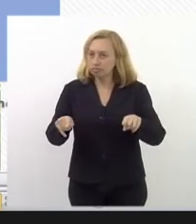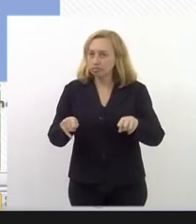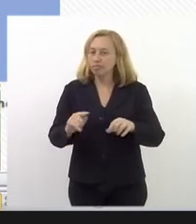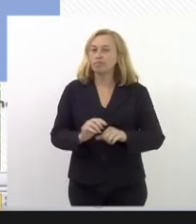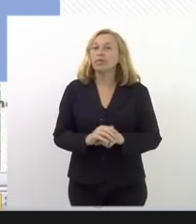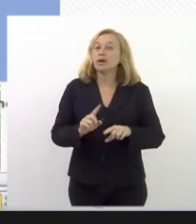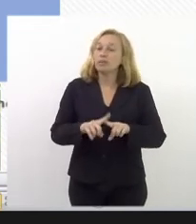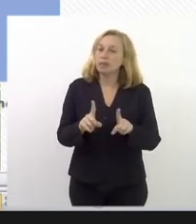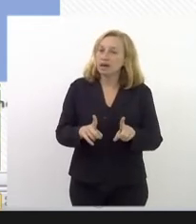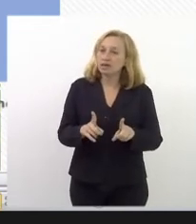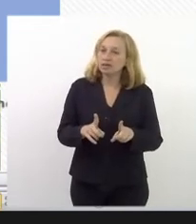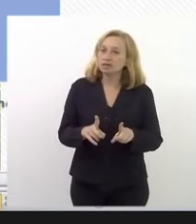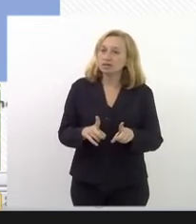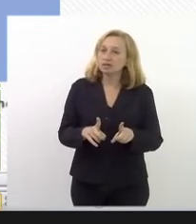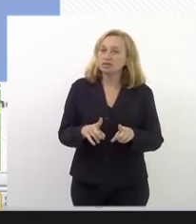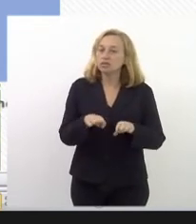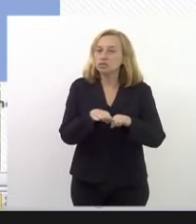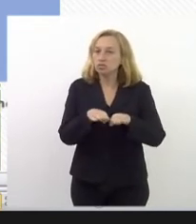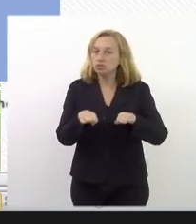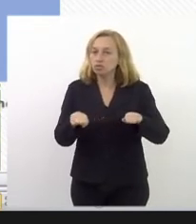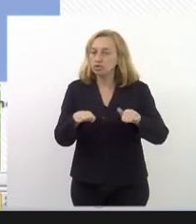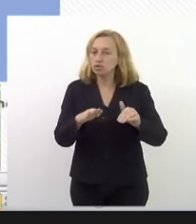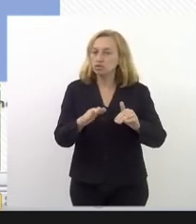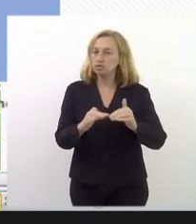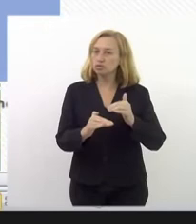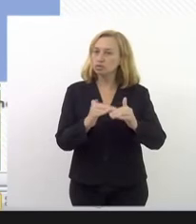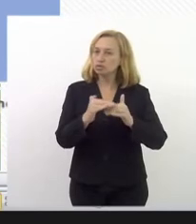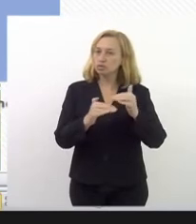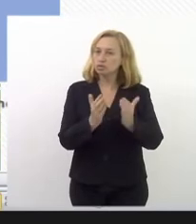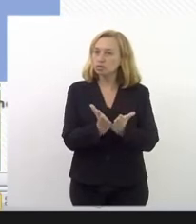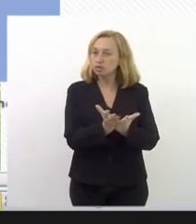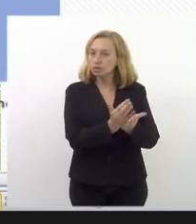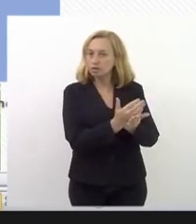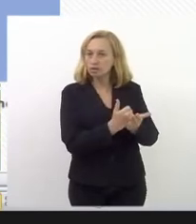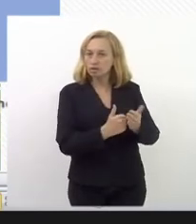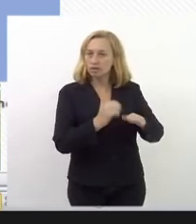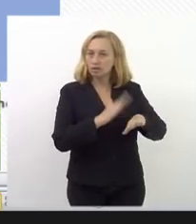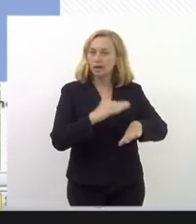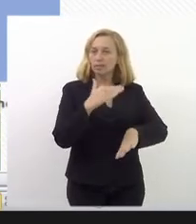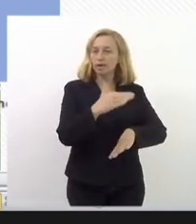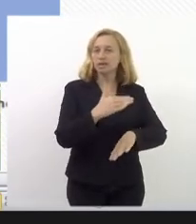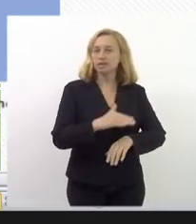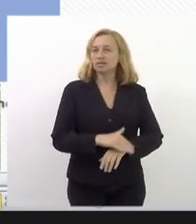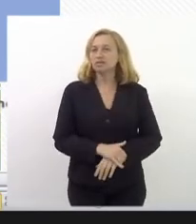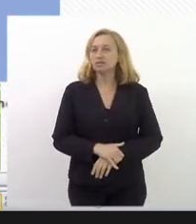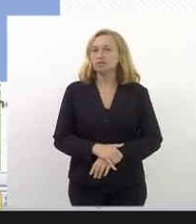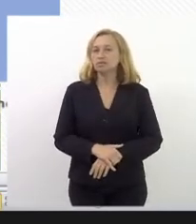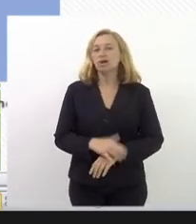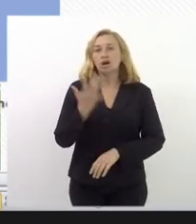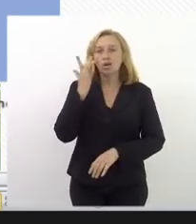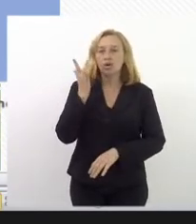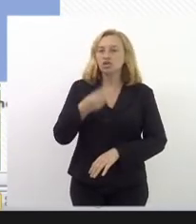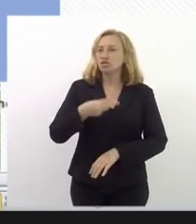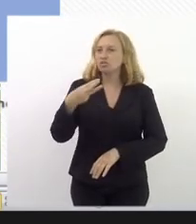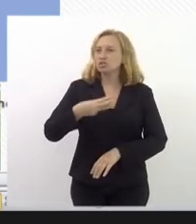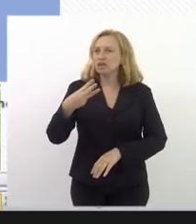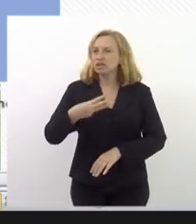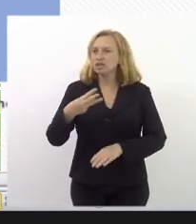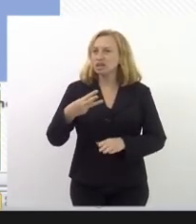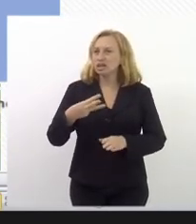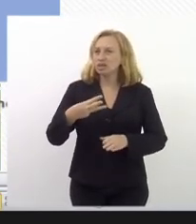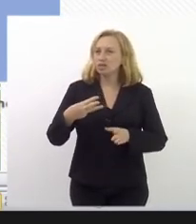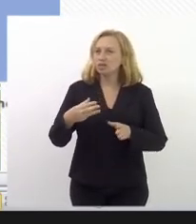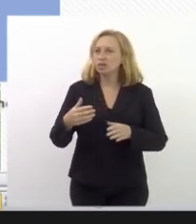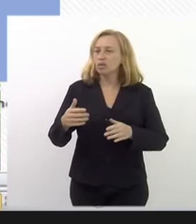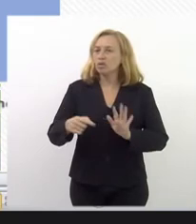mas ainda assim, o nível de crescimento e da arrecadação ficou bem acima. Eu acho que o terceiro quadrimestre, ele demonstra